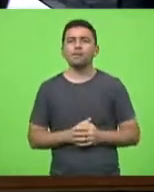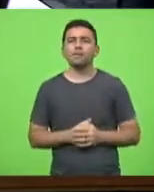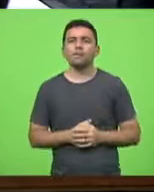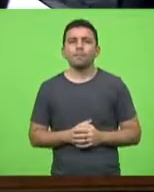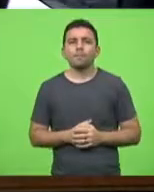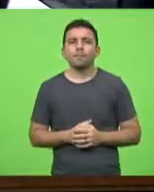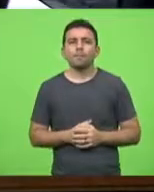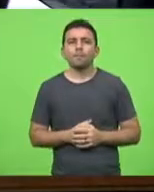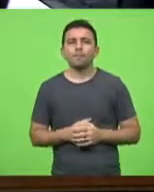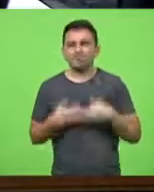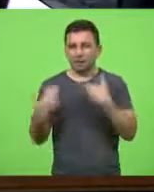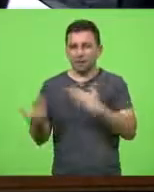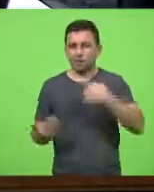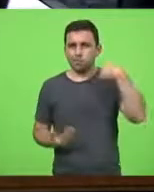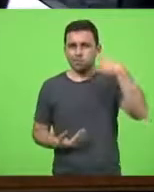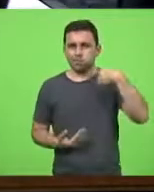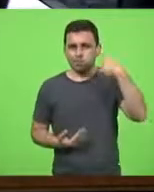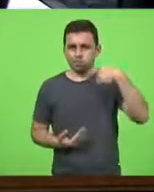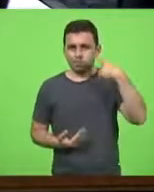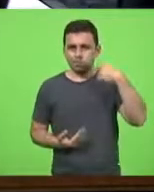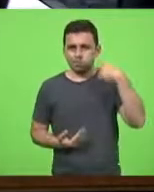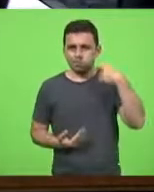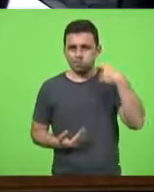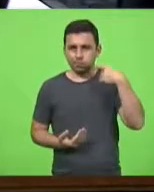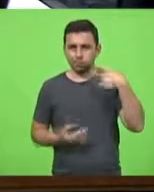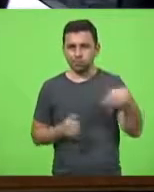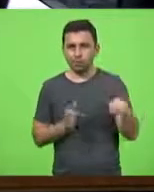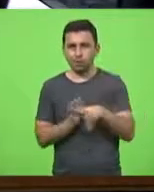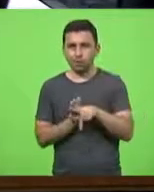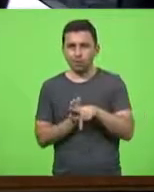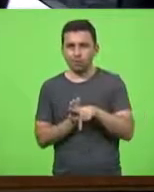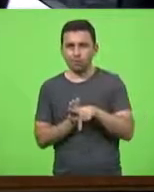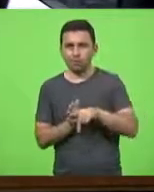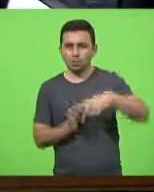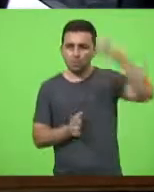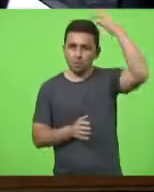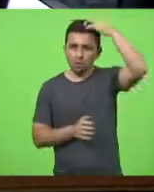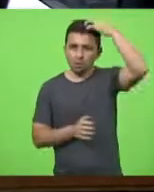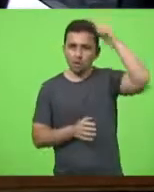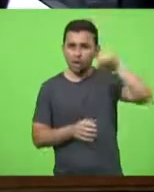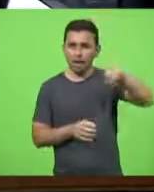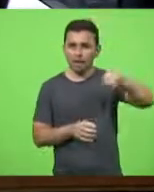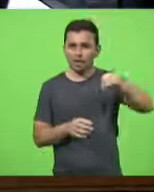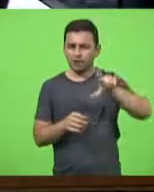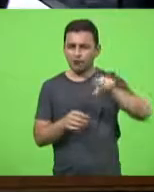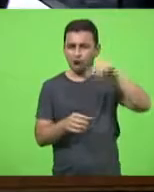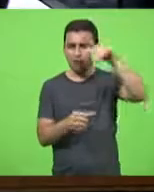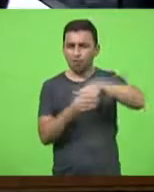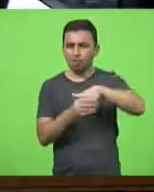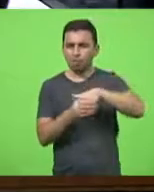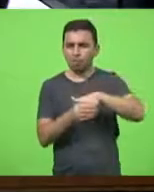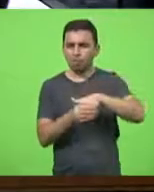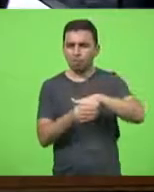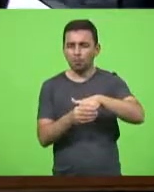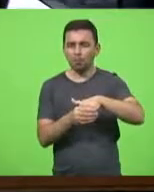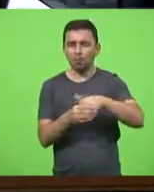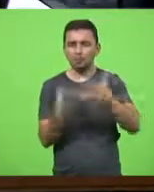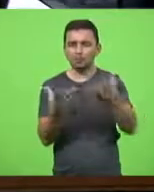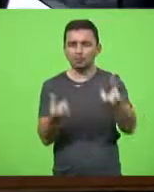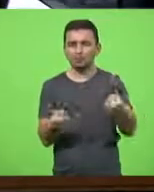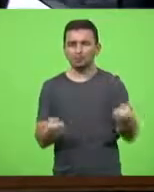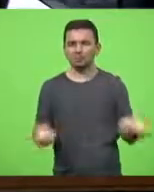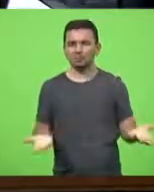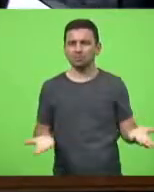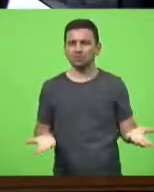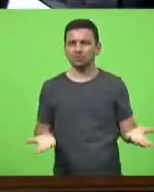É o advogado do réu dando a sentença. Dando a sentença. Isso é